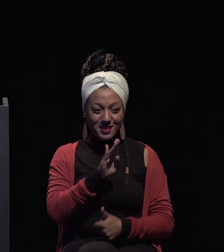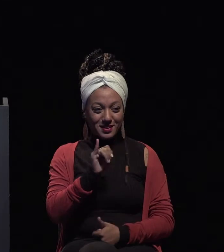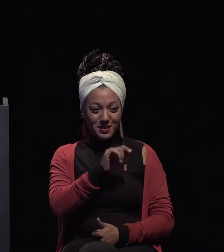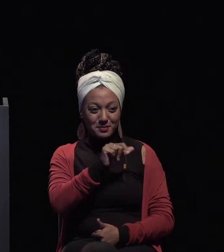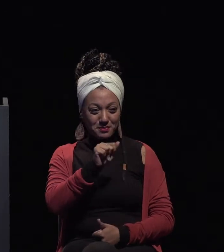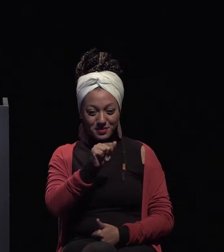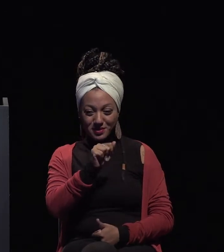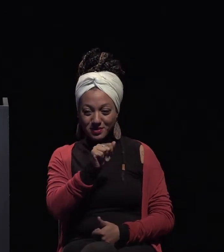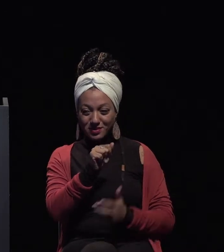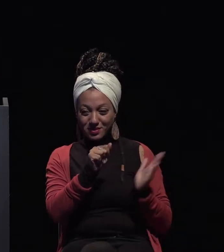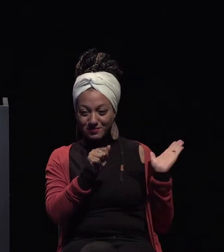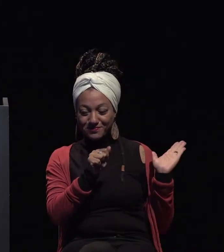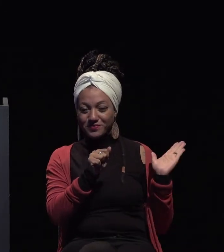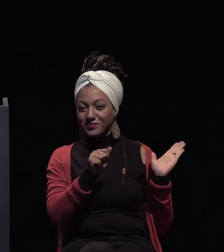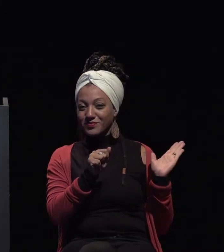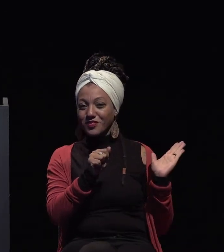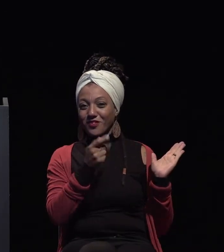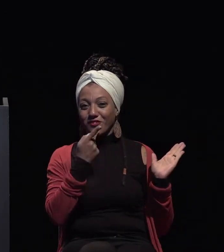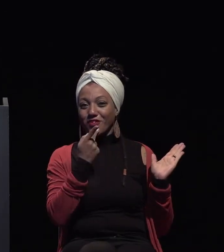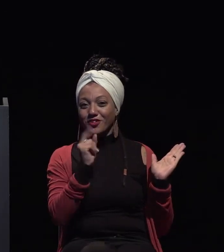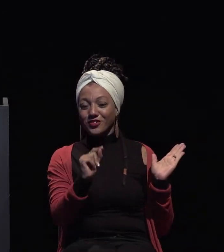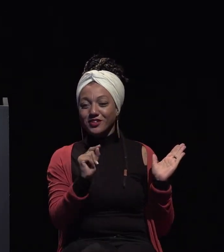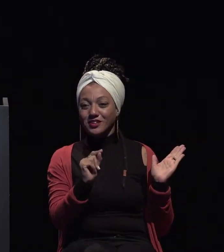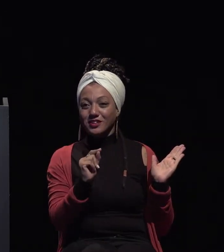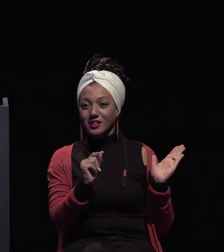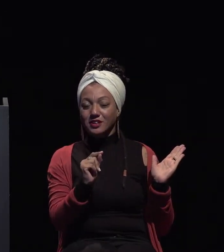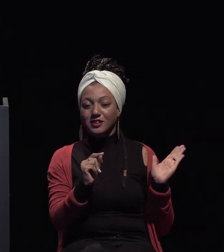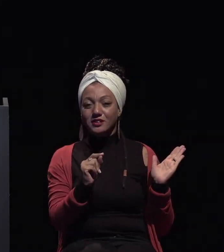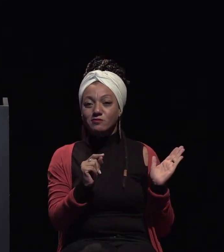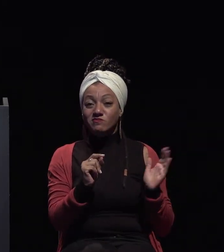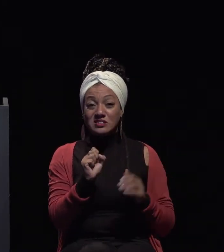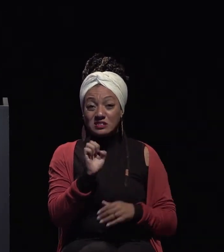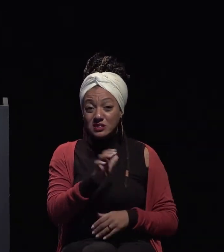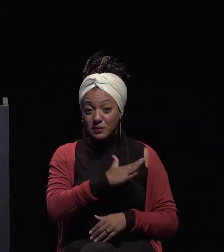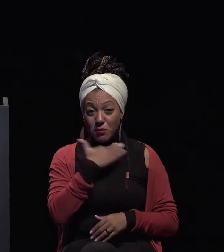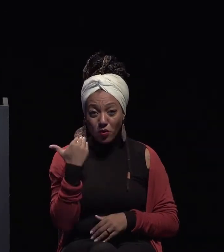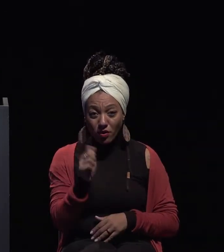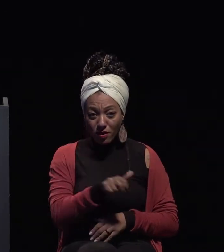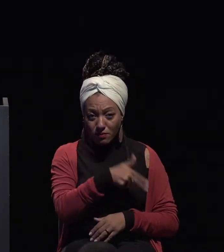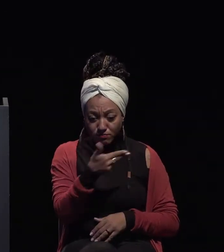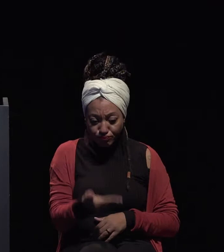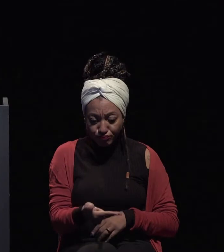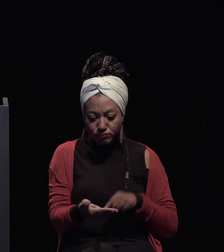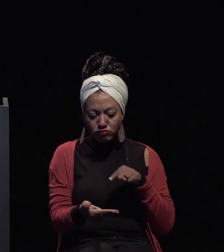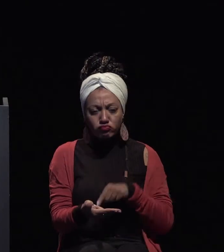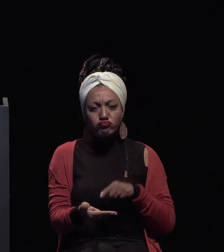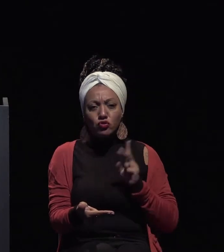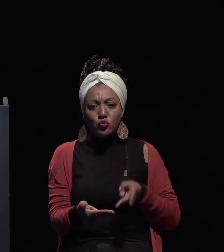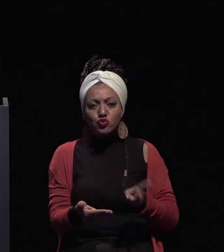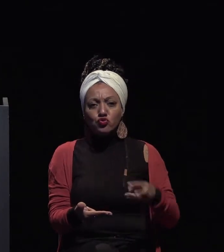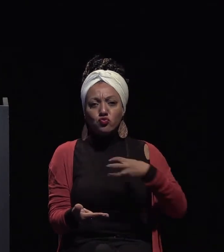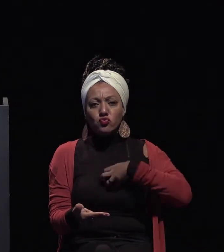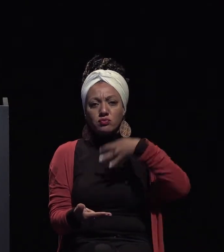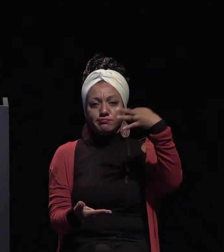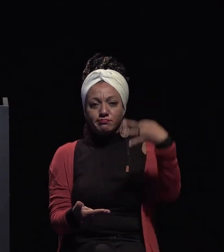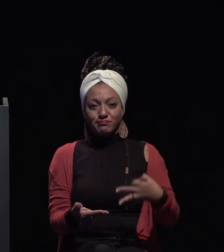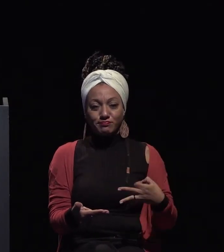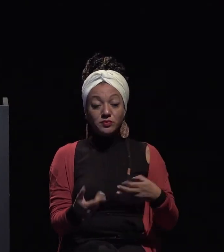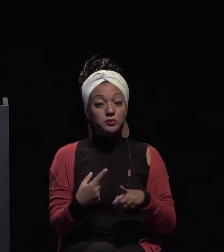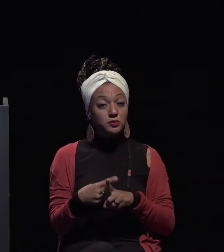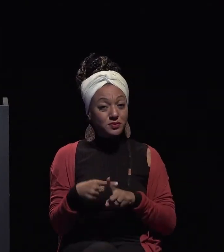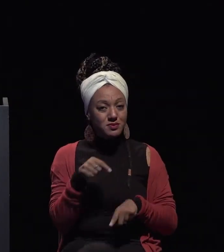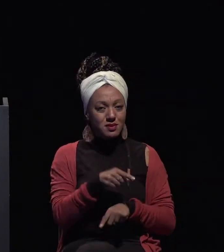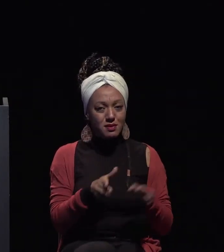no final, que era da dignidade diante da morte. Era difícil, né? Morrer. Até isso era